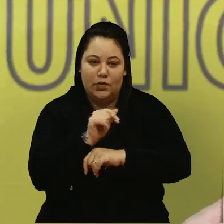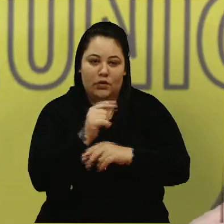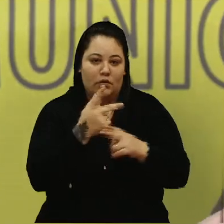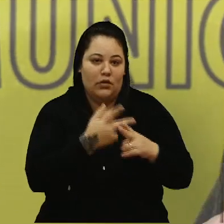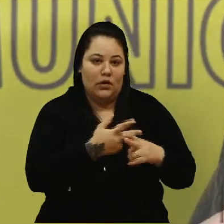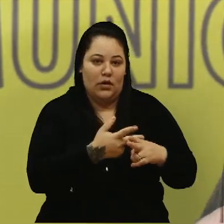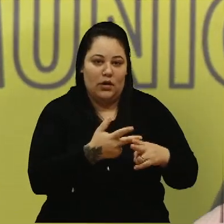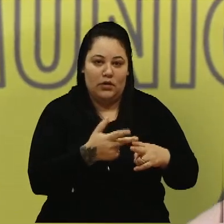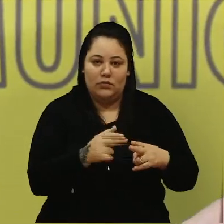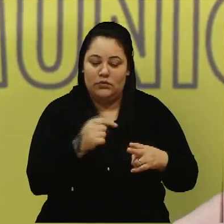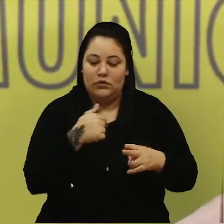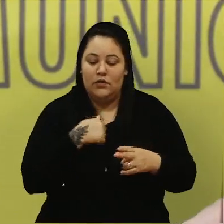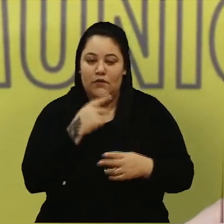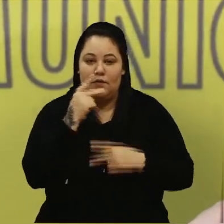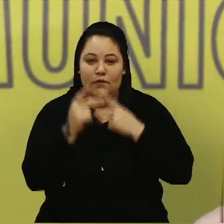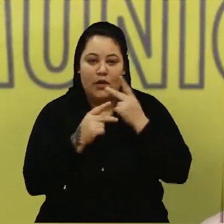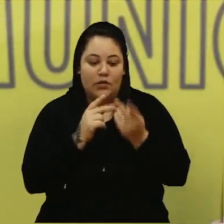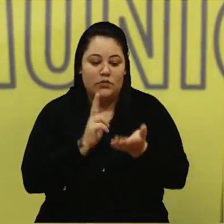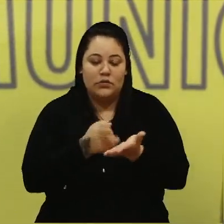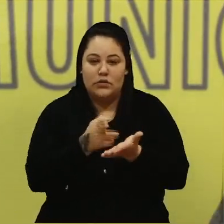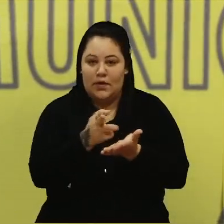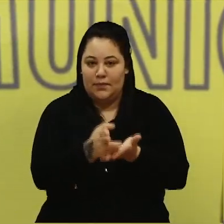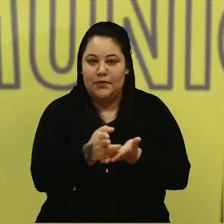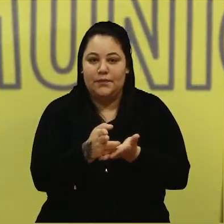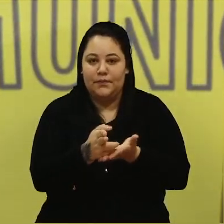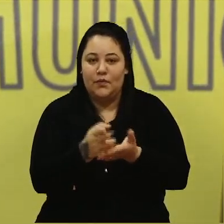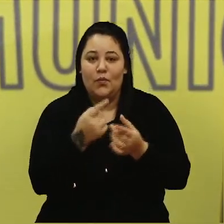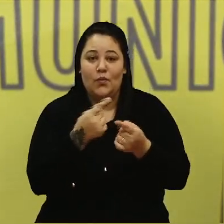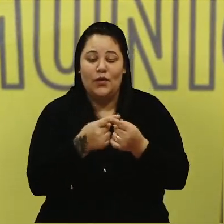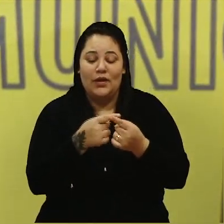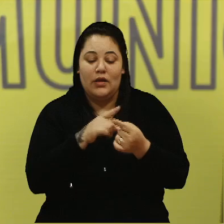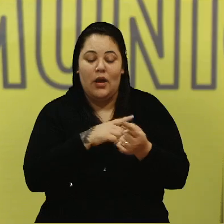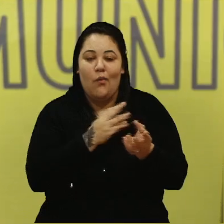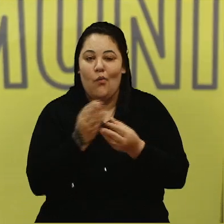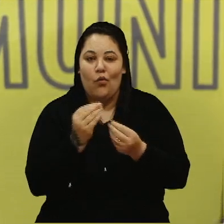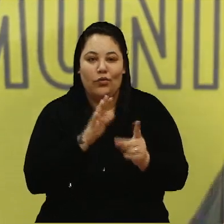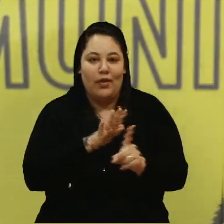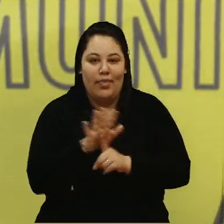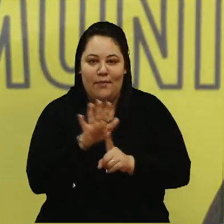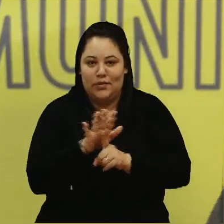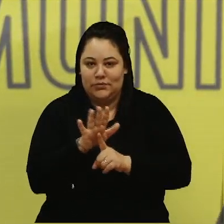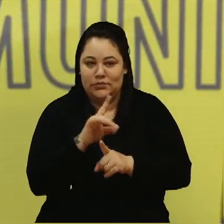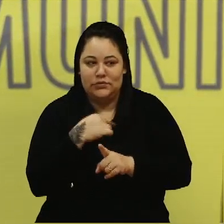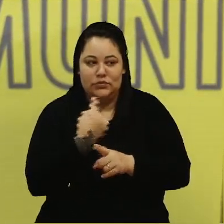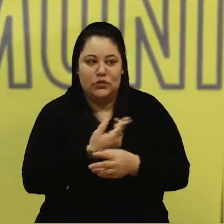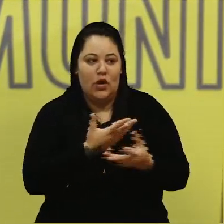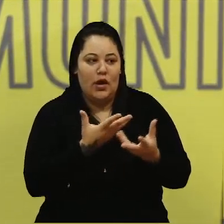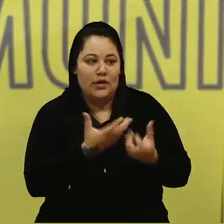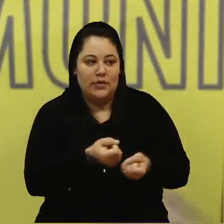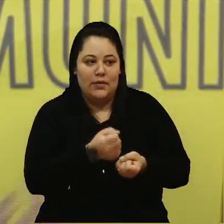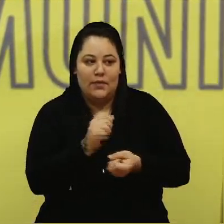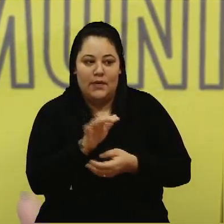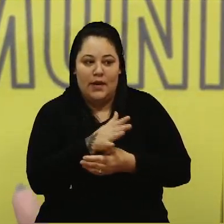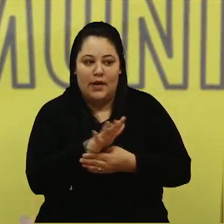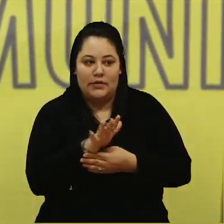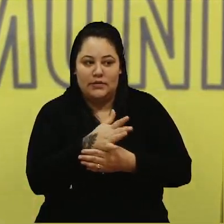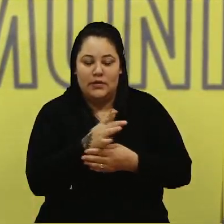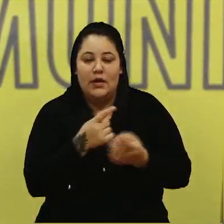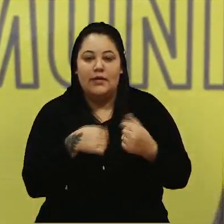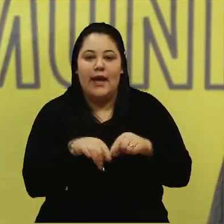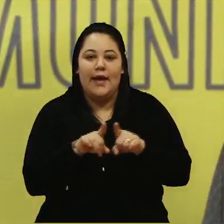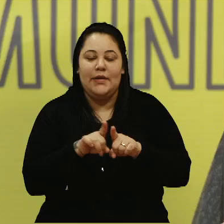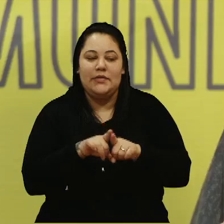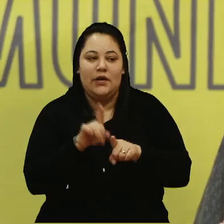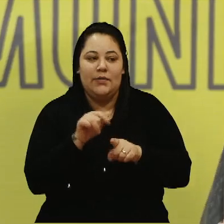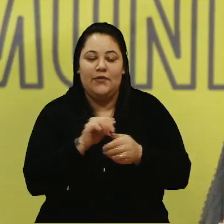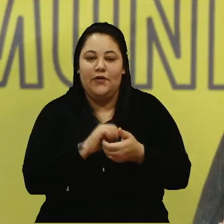né? E eu falo sempre, o nosso trabalho, assim como vereadores, ele é muito sob demanda. Então, a gente recebe, às vezes, alguém que vem com uma dificuldade